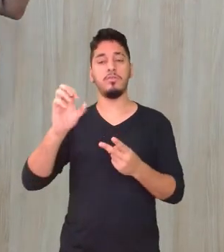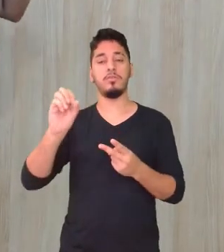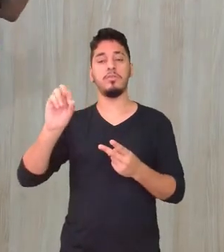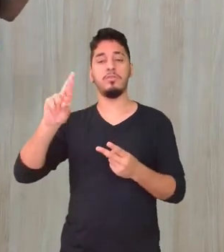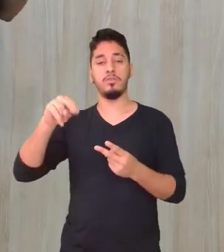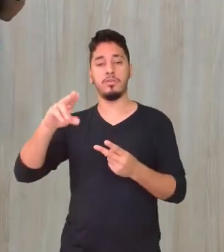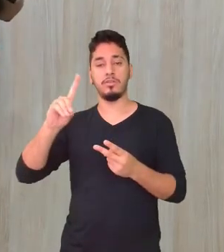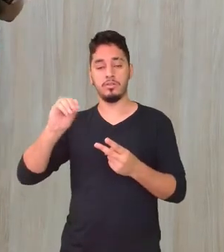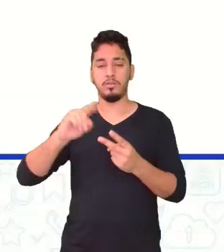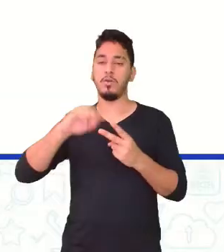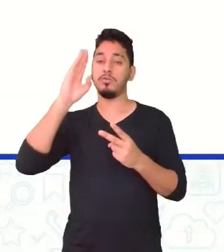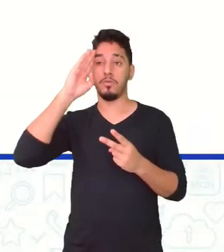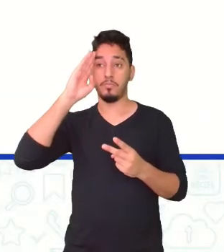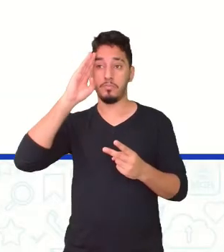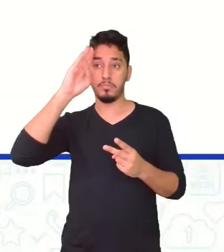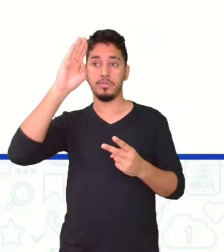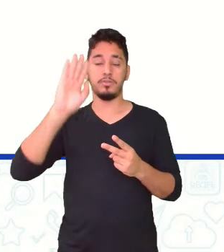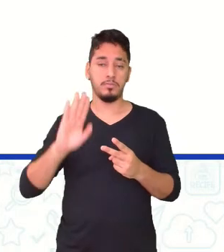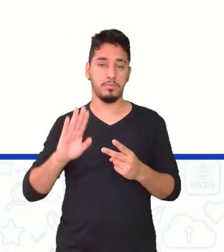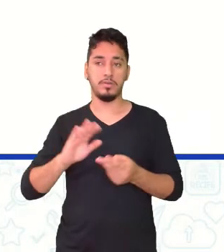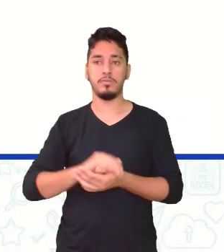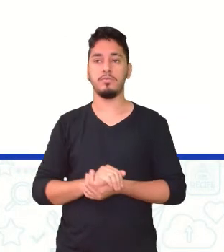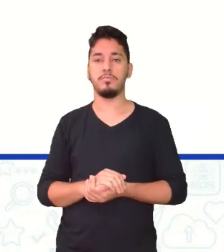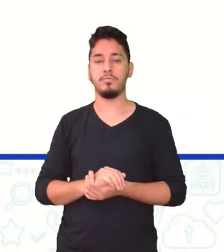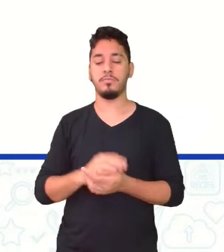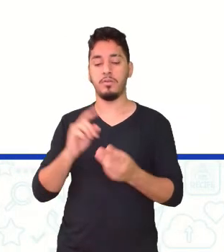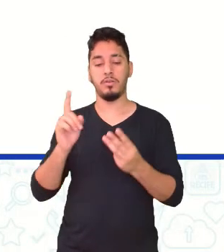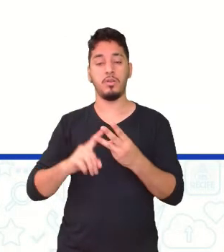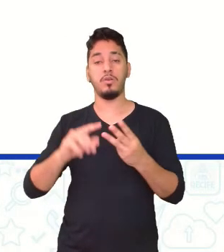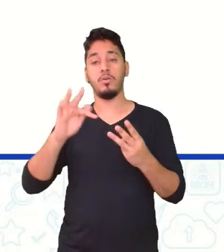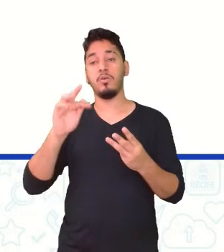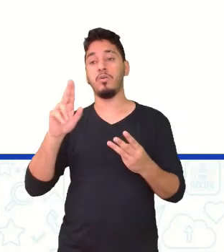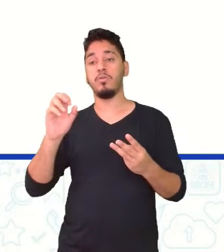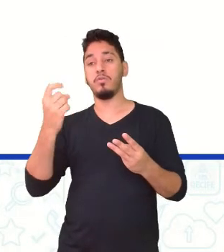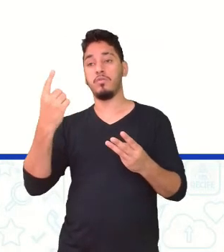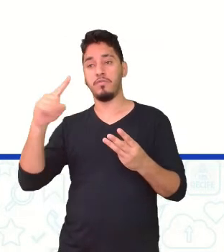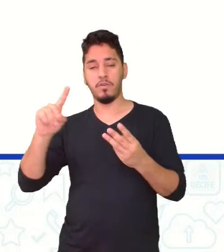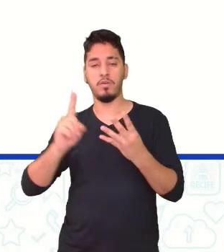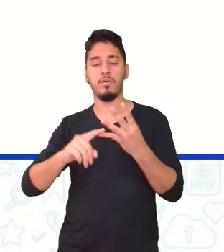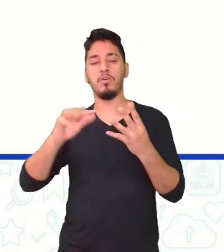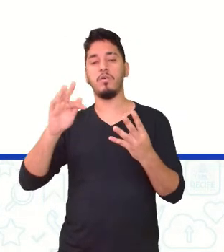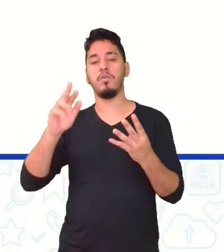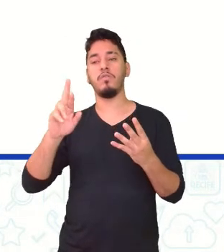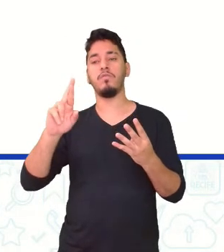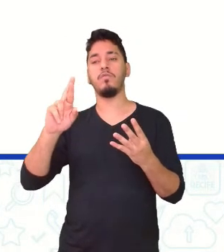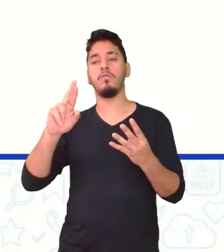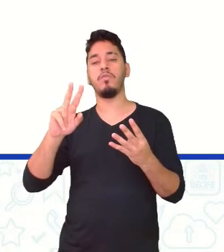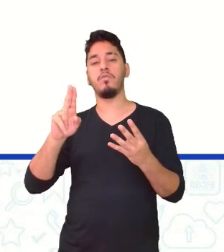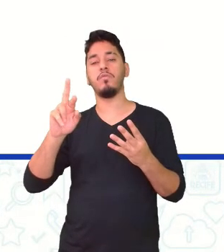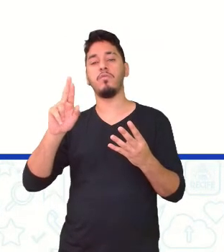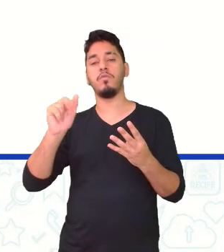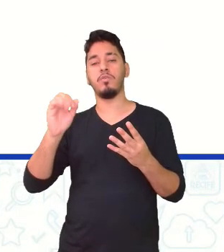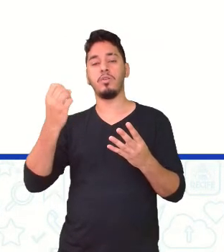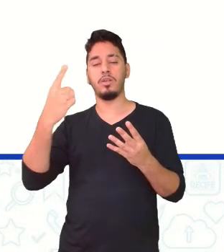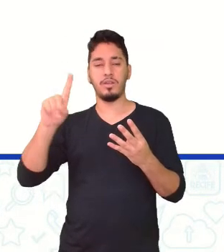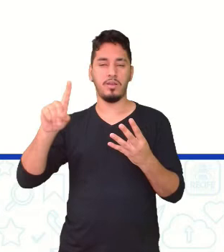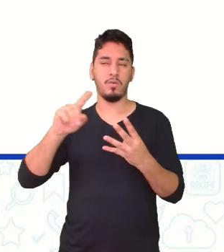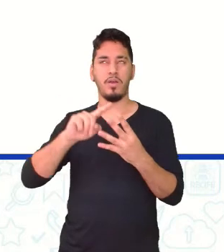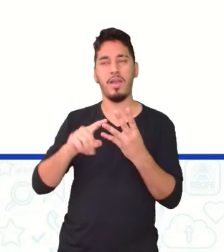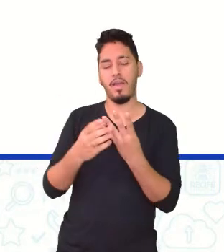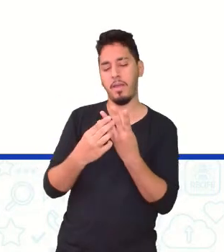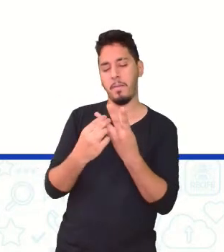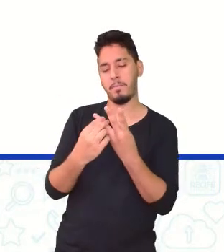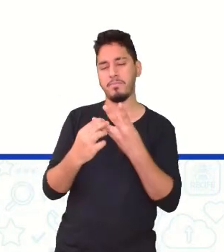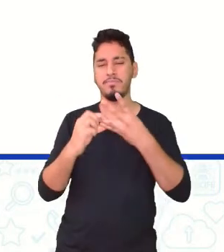os principais fenômenos aí. E o tufão e o furacão é como se fossem umas... sei lá,